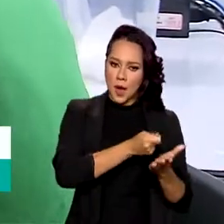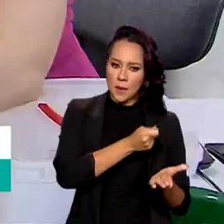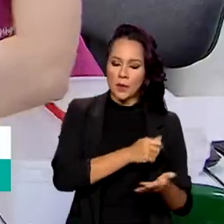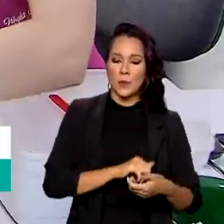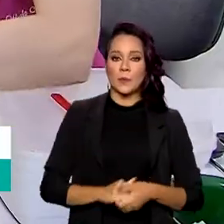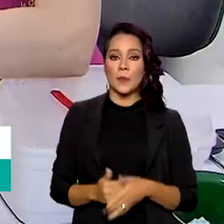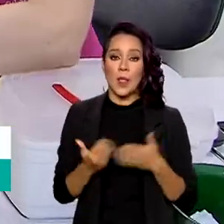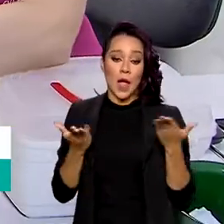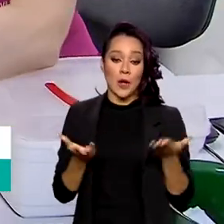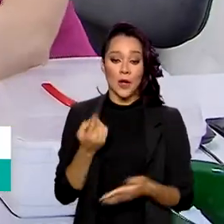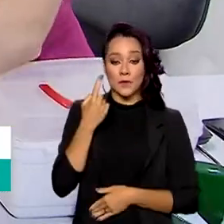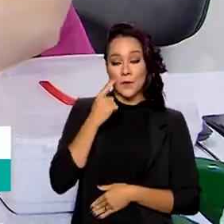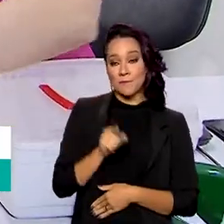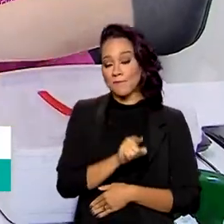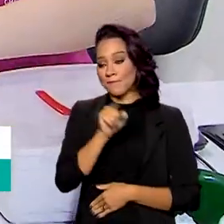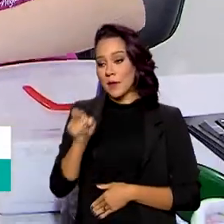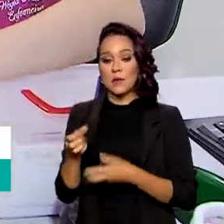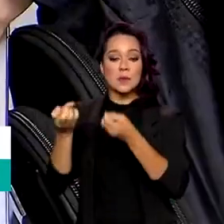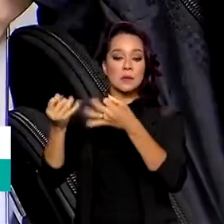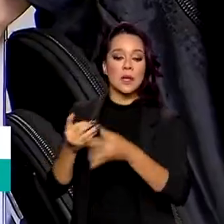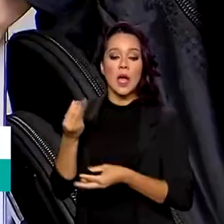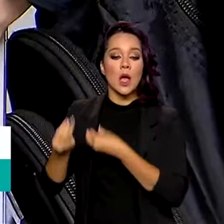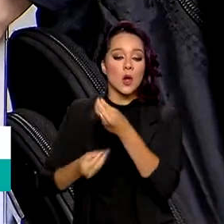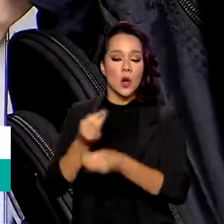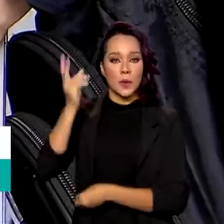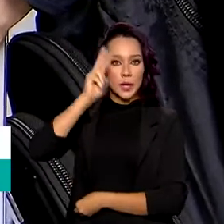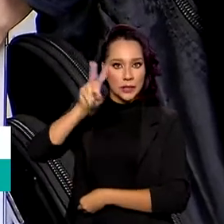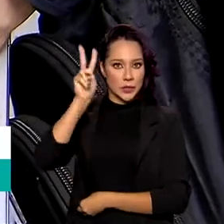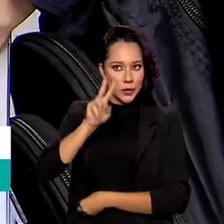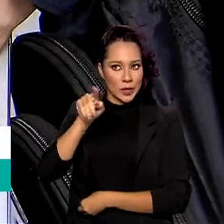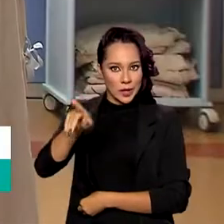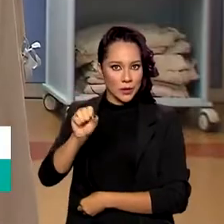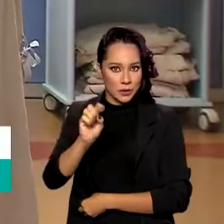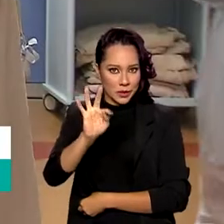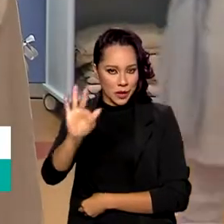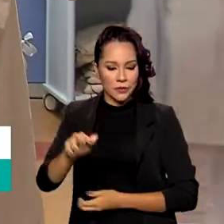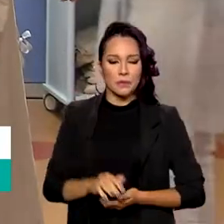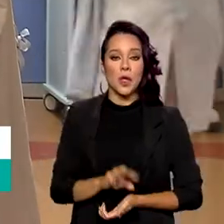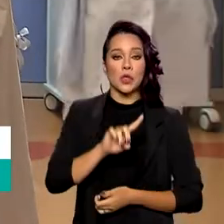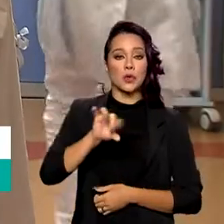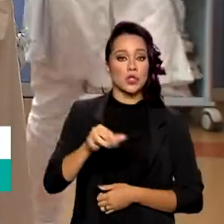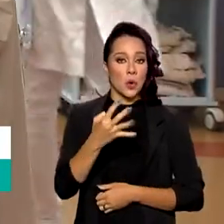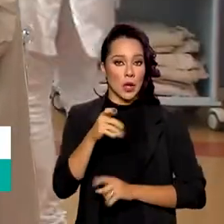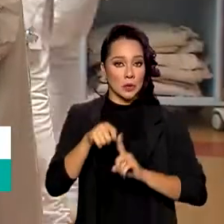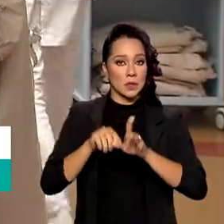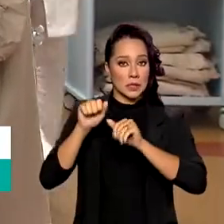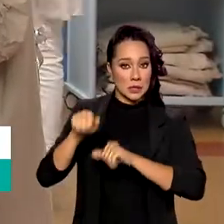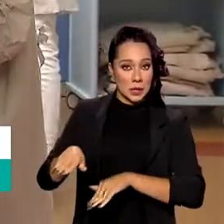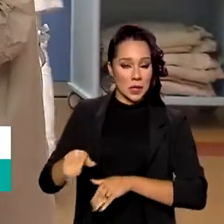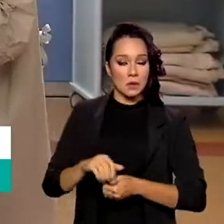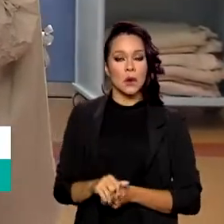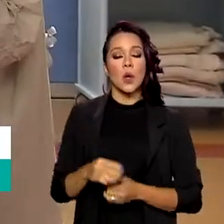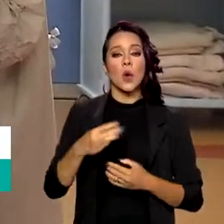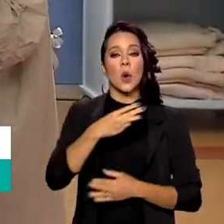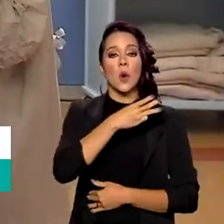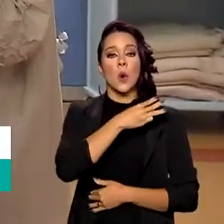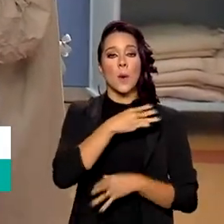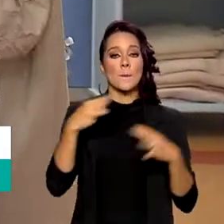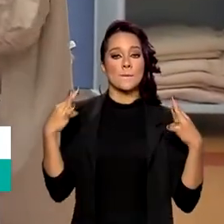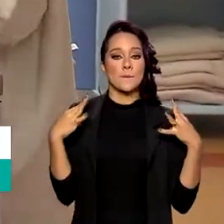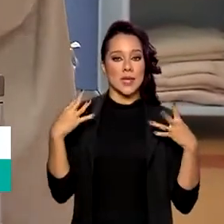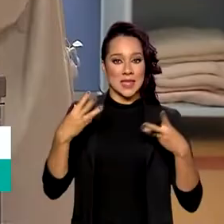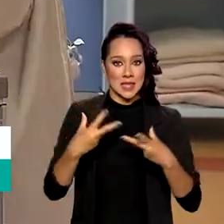agora vamos só voltar um pouquinho vamos explicar aqui como é que essa história chegou lá no Supremo no dia 4 de setembro o ministro relator